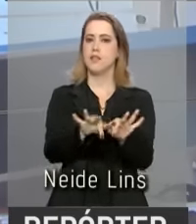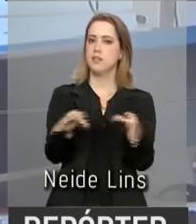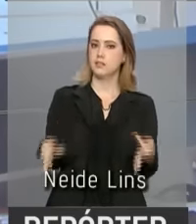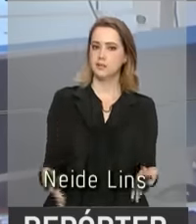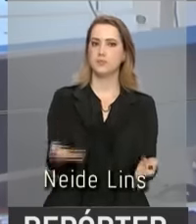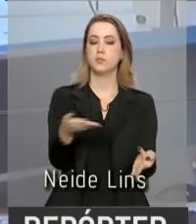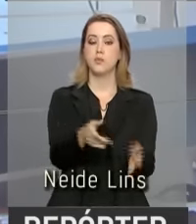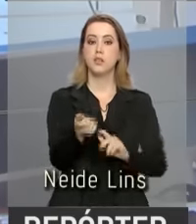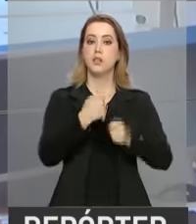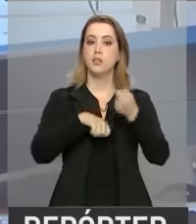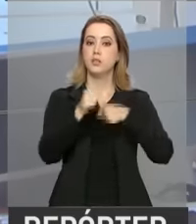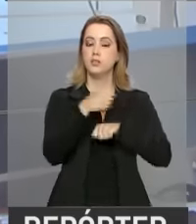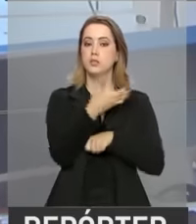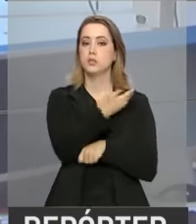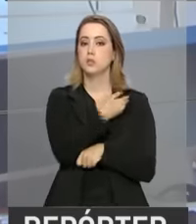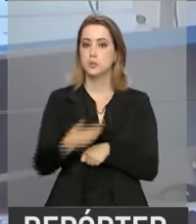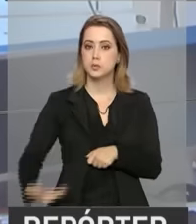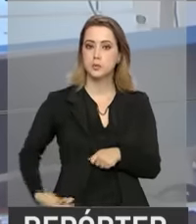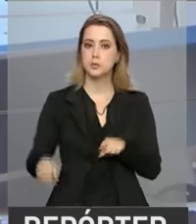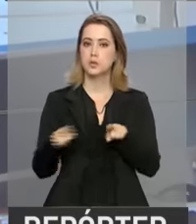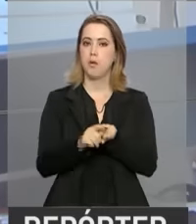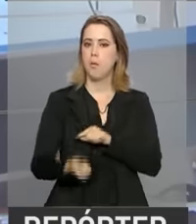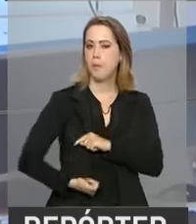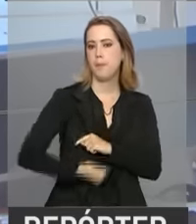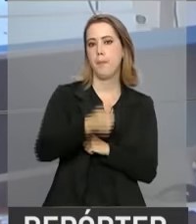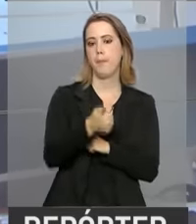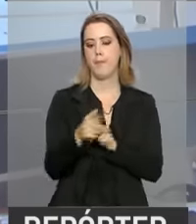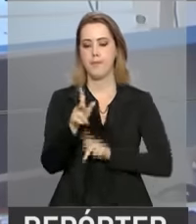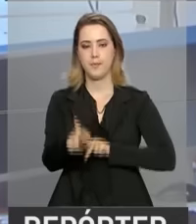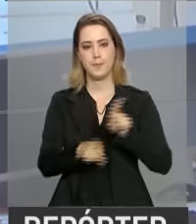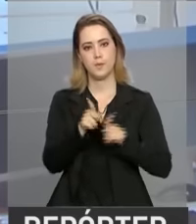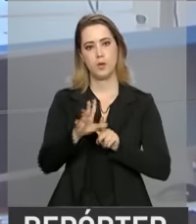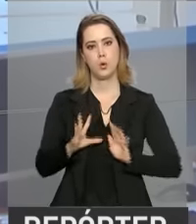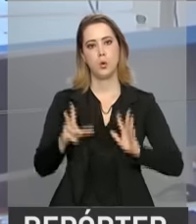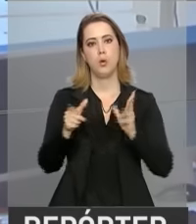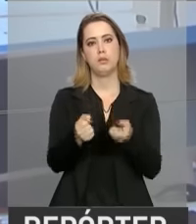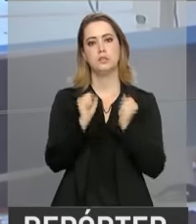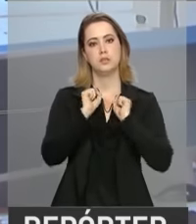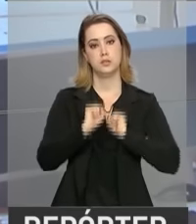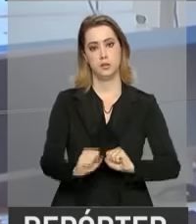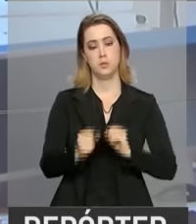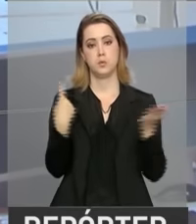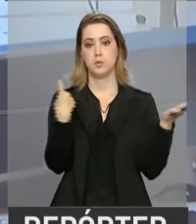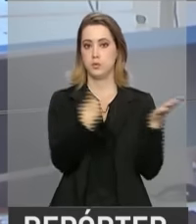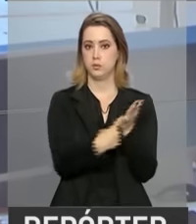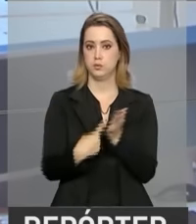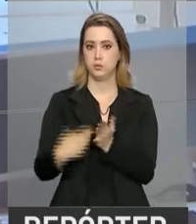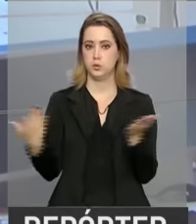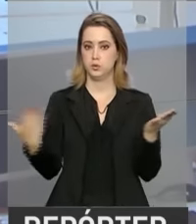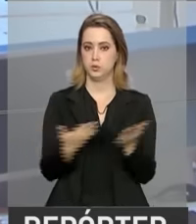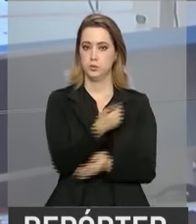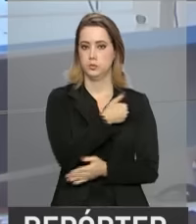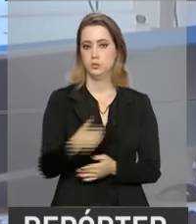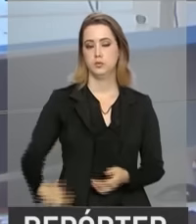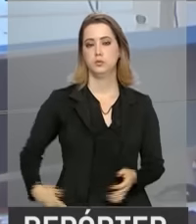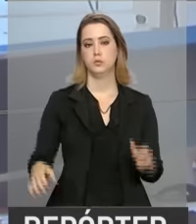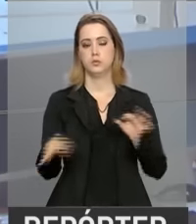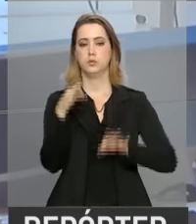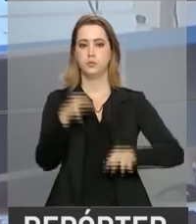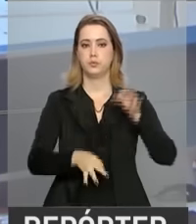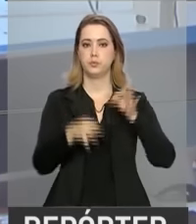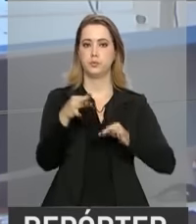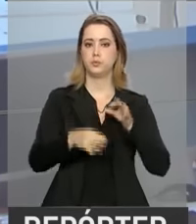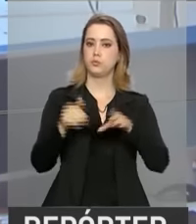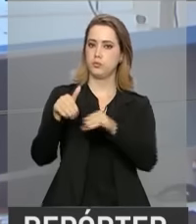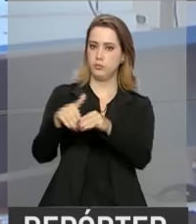burocracia, economia para o Estado e benefícios para a população. Tudo isso será possível graças a um acordo firmado hoje entre o governo e a